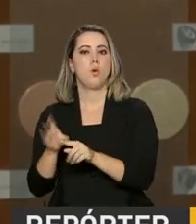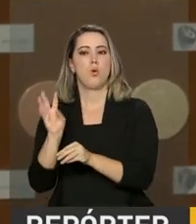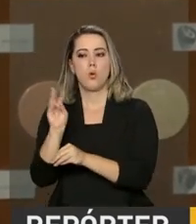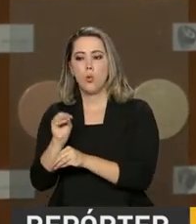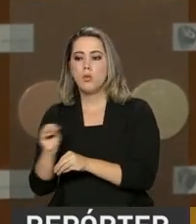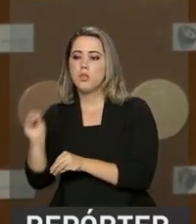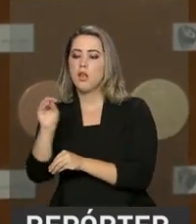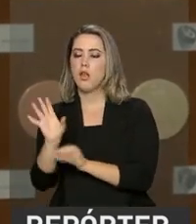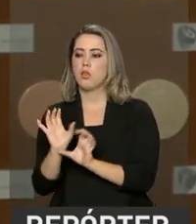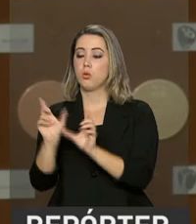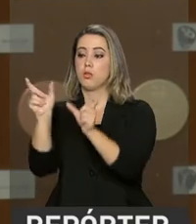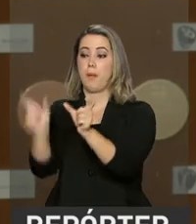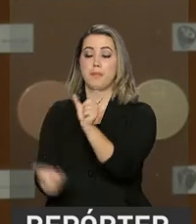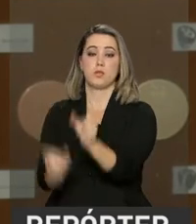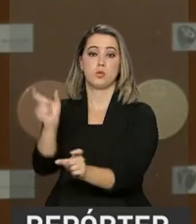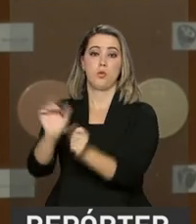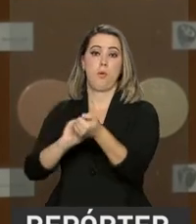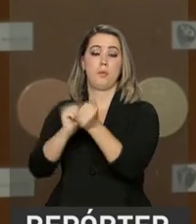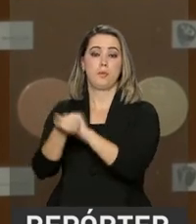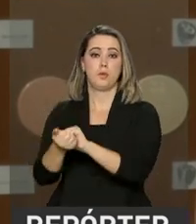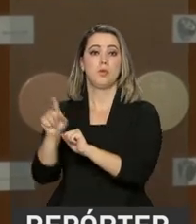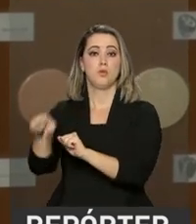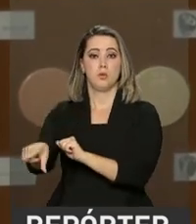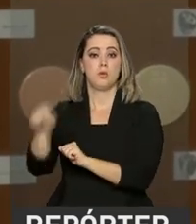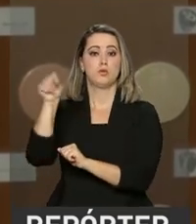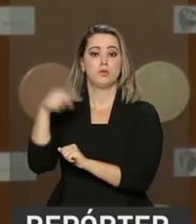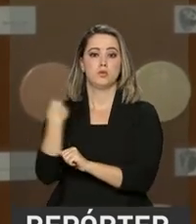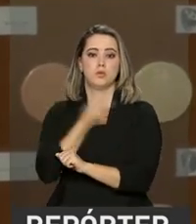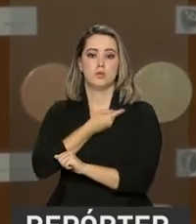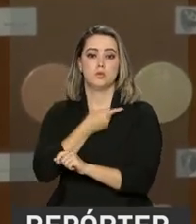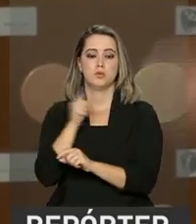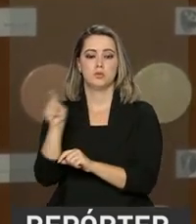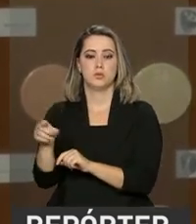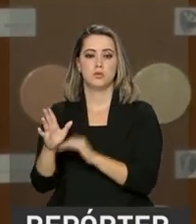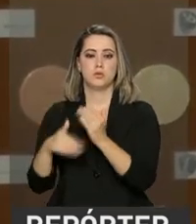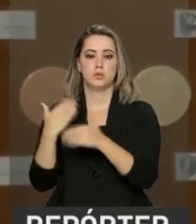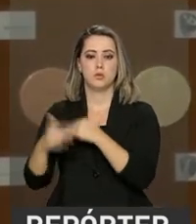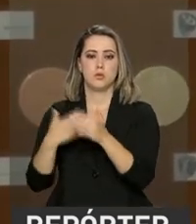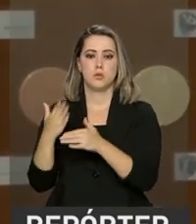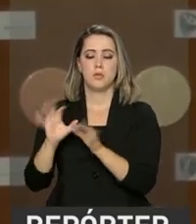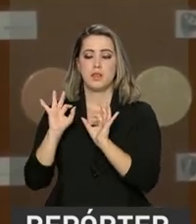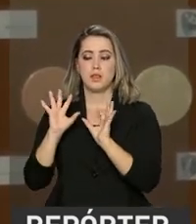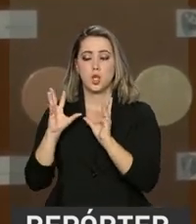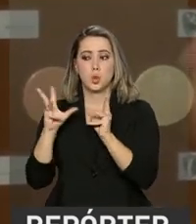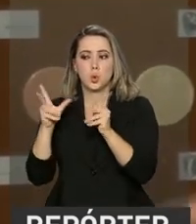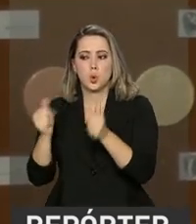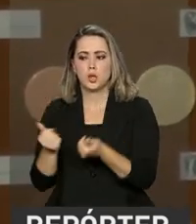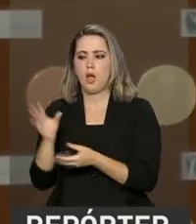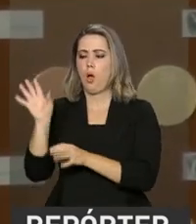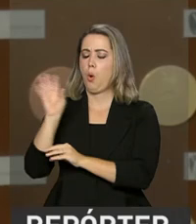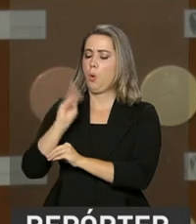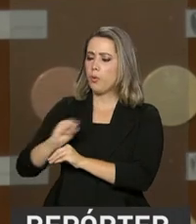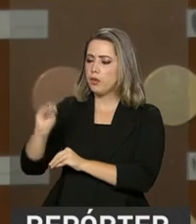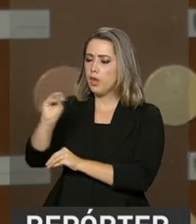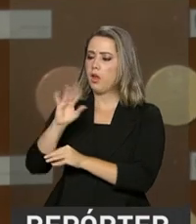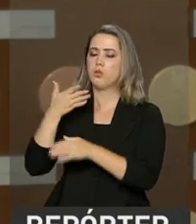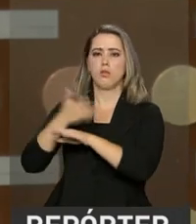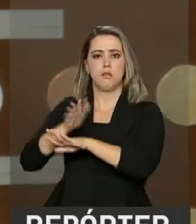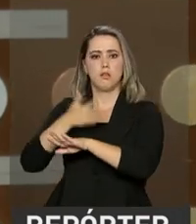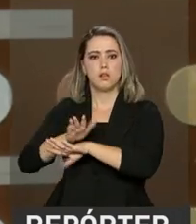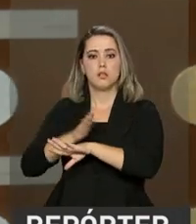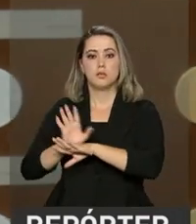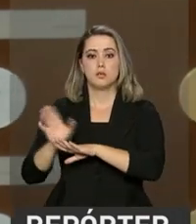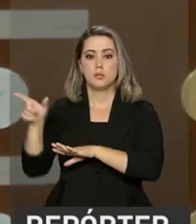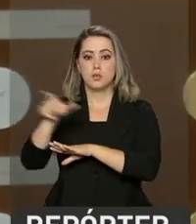pode onde do bolsa atleta foi uma decisão nós manter integralmente o apoio à preparação dos atletas que irão